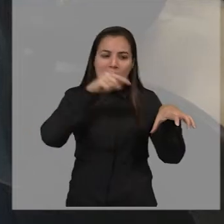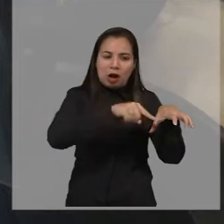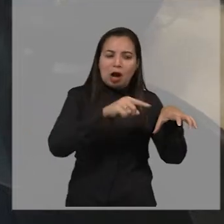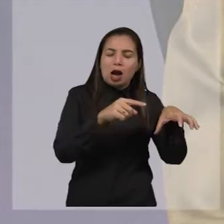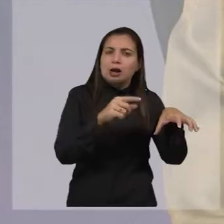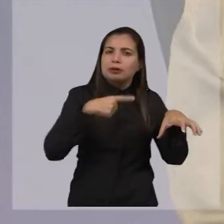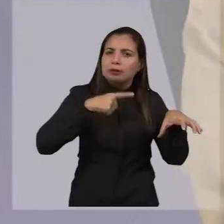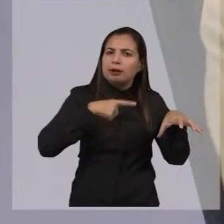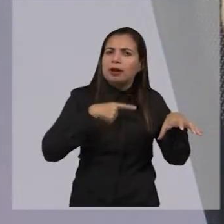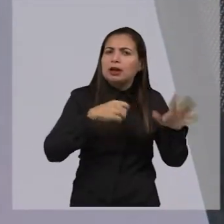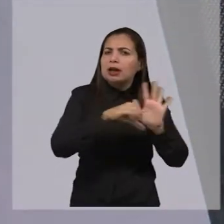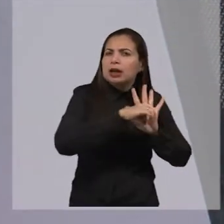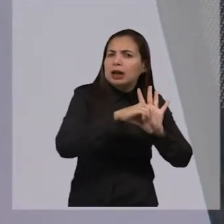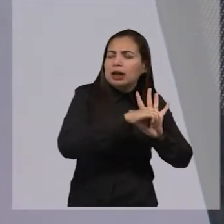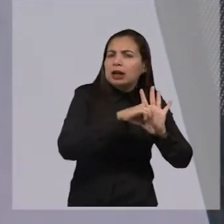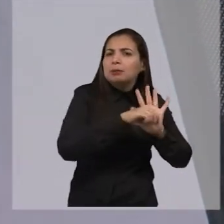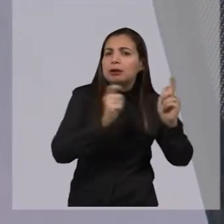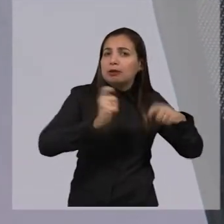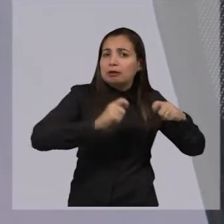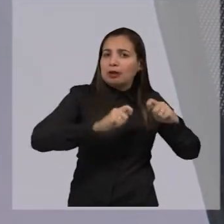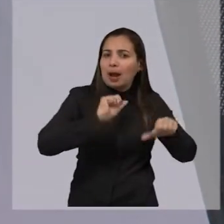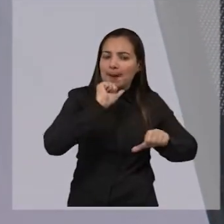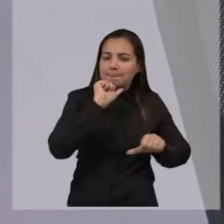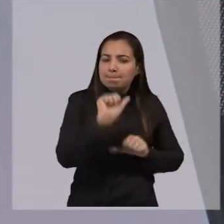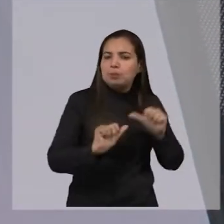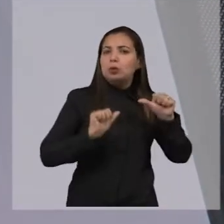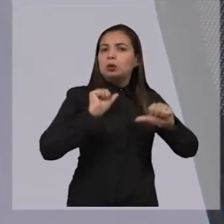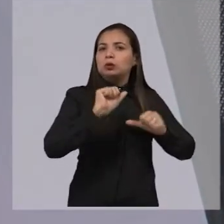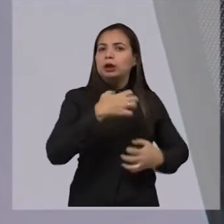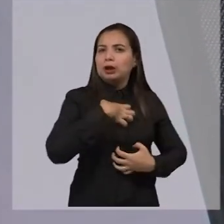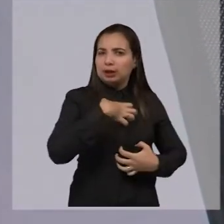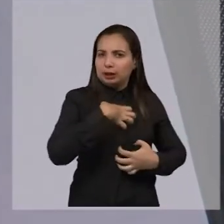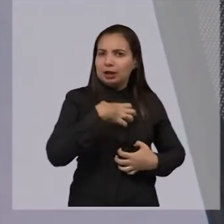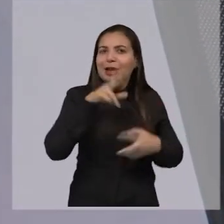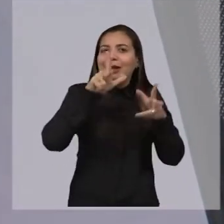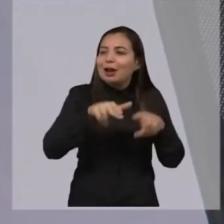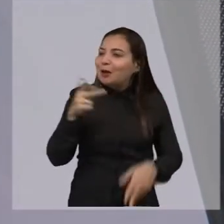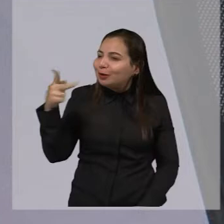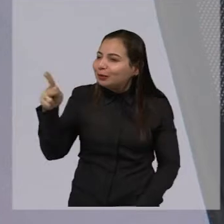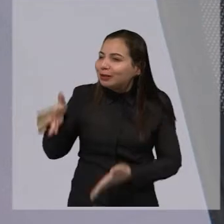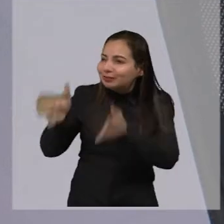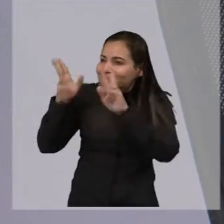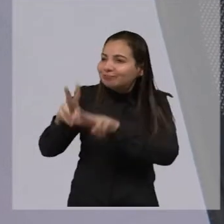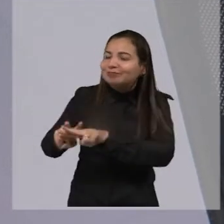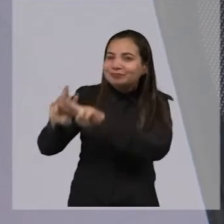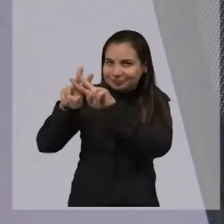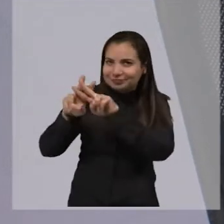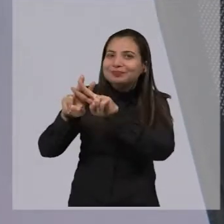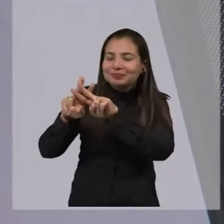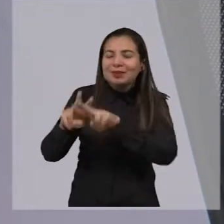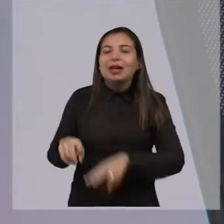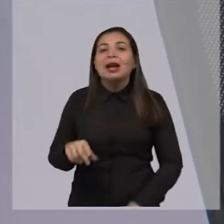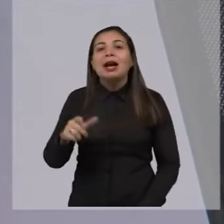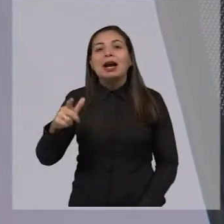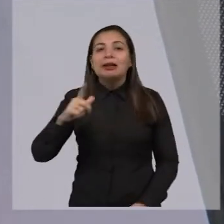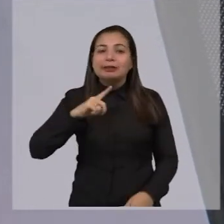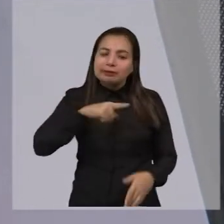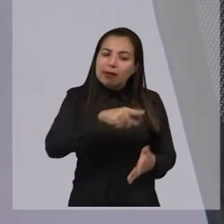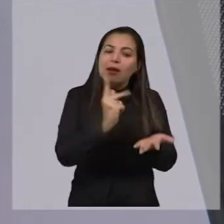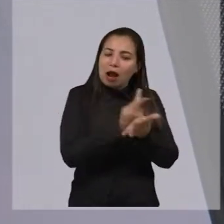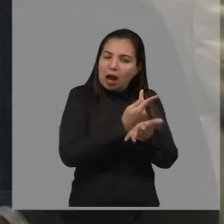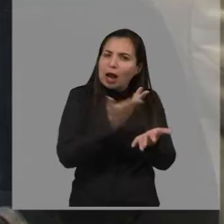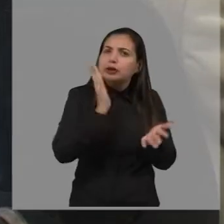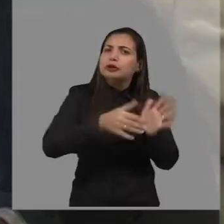da sociedade. O infrator comum, ele se recupera. Aquelas pessoas todas estão lá no Imelda. Pisaram fora do